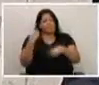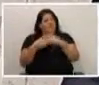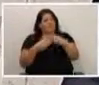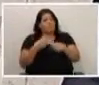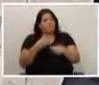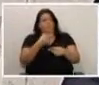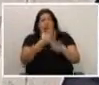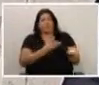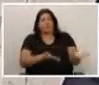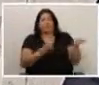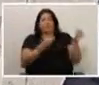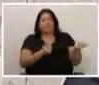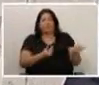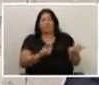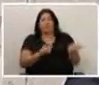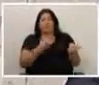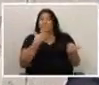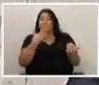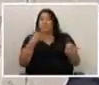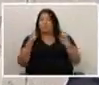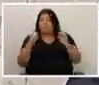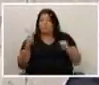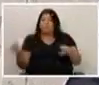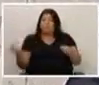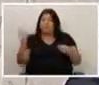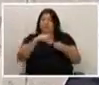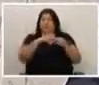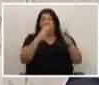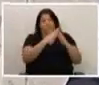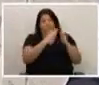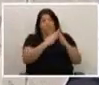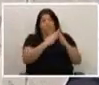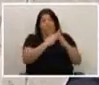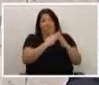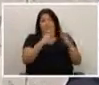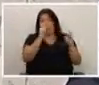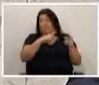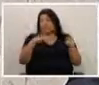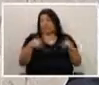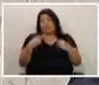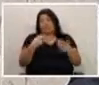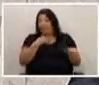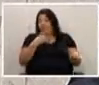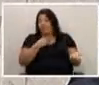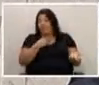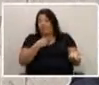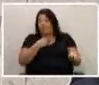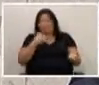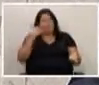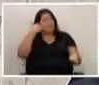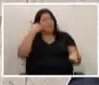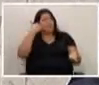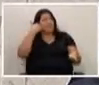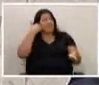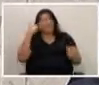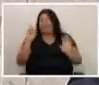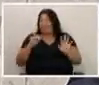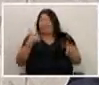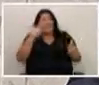para ir para casa. A professora falou: olha, eu não posso te liberar, que eu não tenho autorização para liberar, vou ligar para os seus pais. Ele falou: não adianta ligar para casa que não tem ninguém